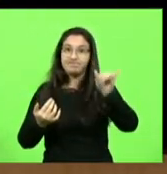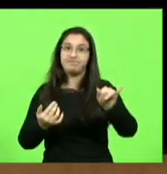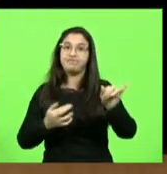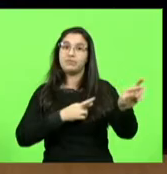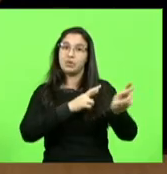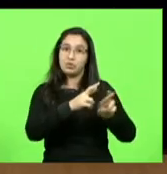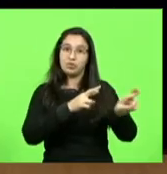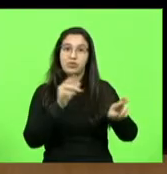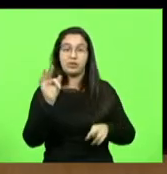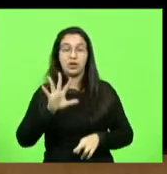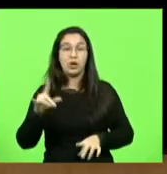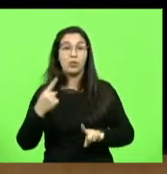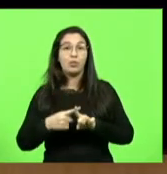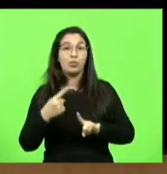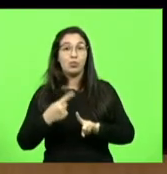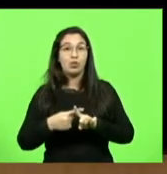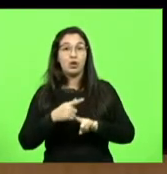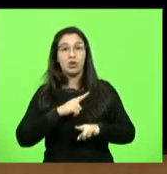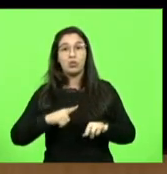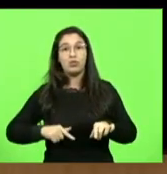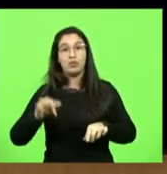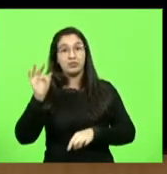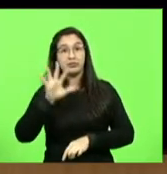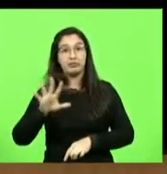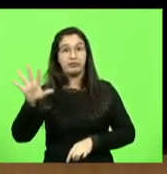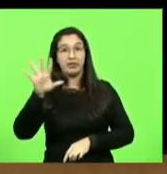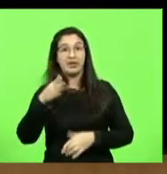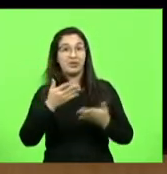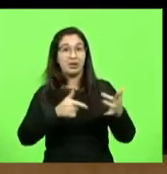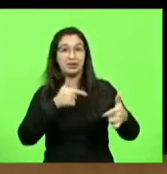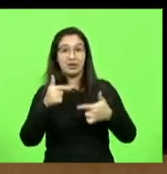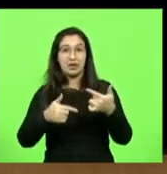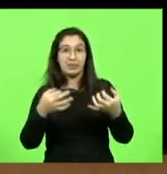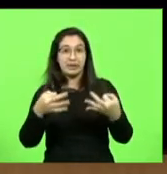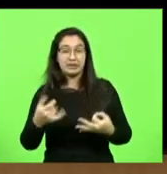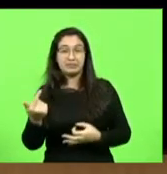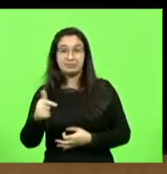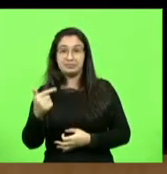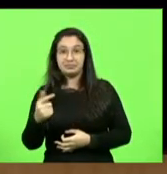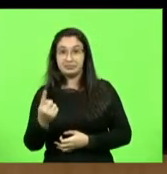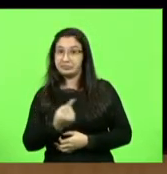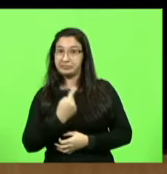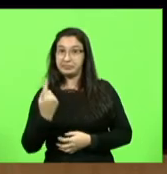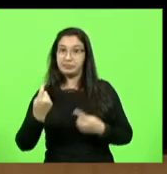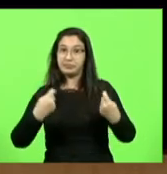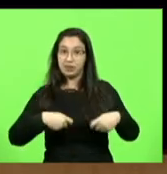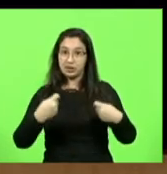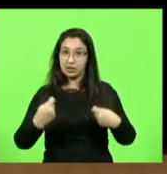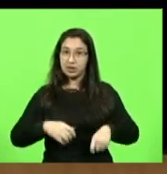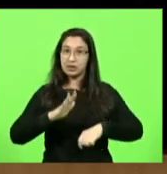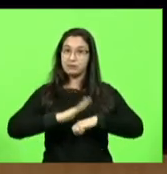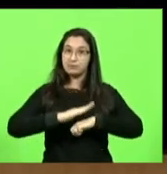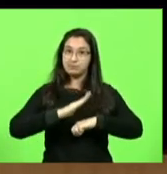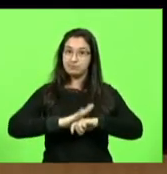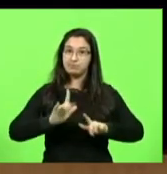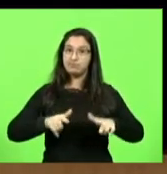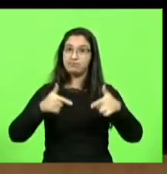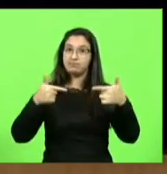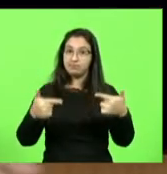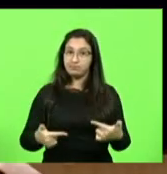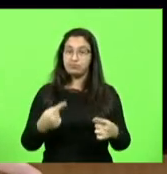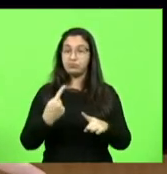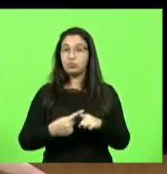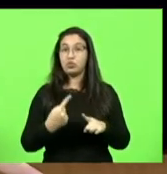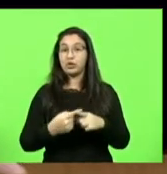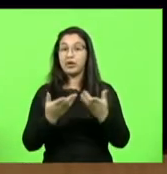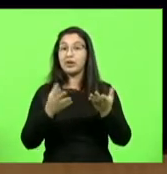pela incompetência do governo federal, e sim temos que nós aqui agora fazer um ato, um gesto, porque o cidadão não